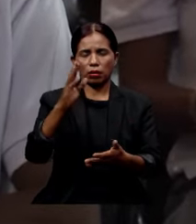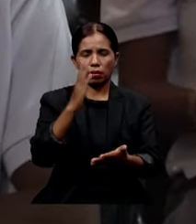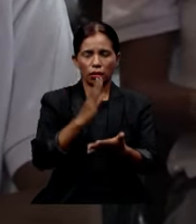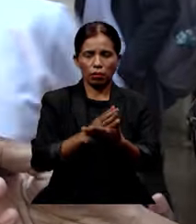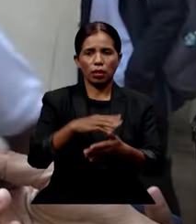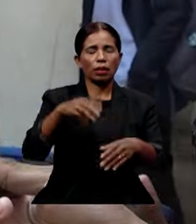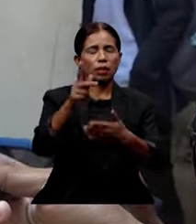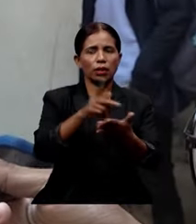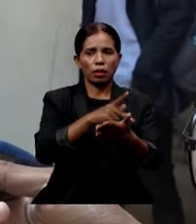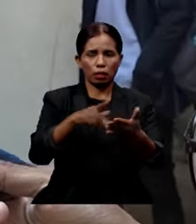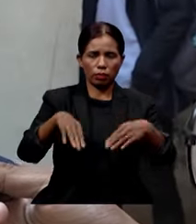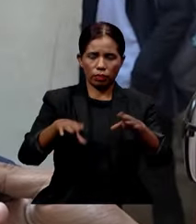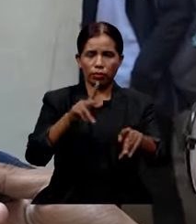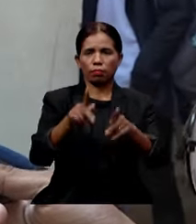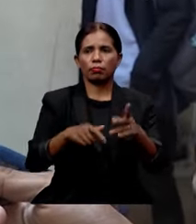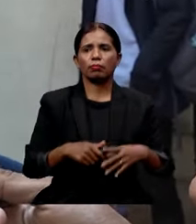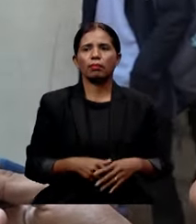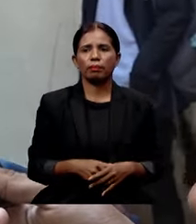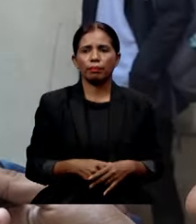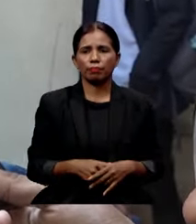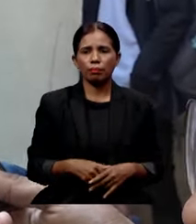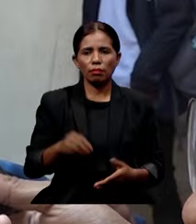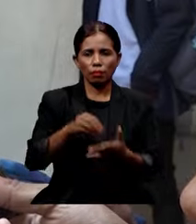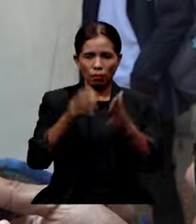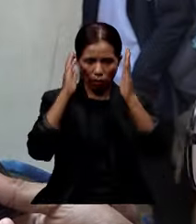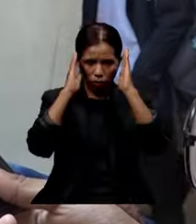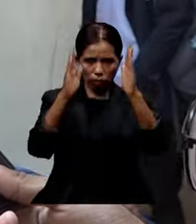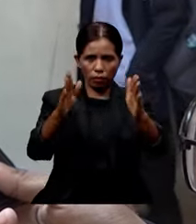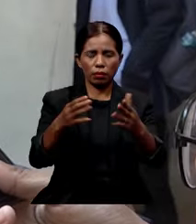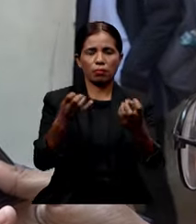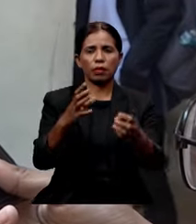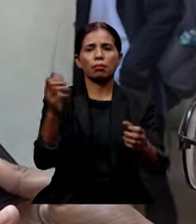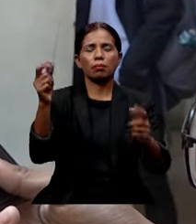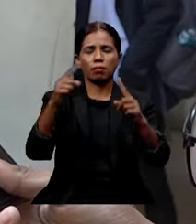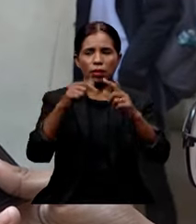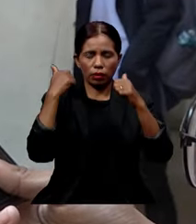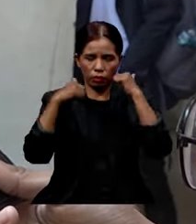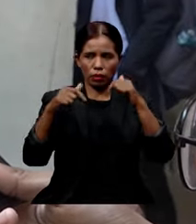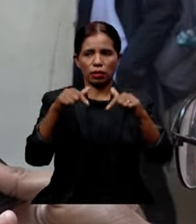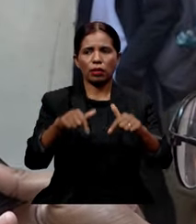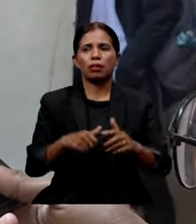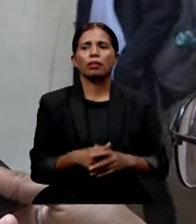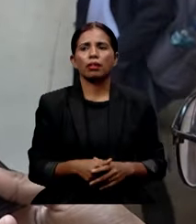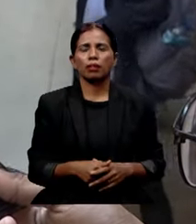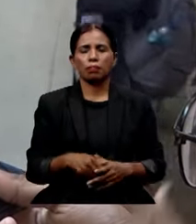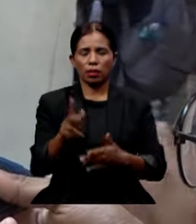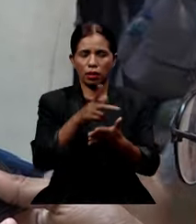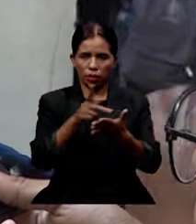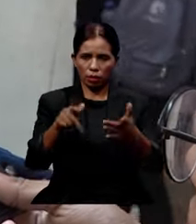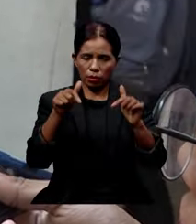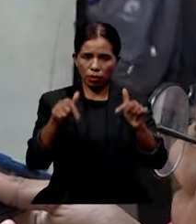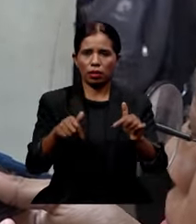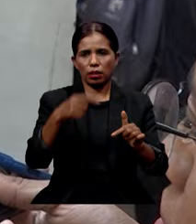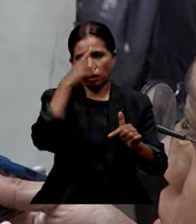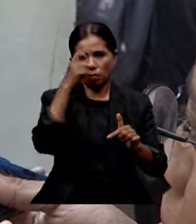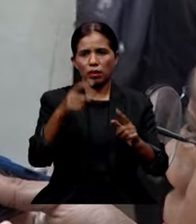humano. Provedor de Direitos Humanos, tal preocupação uma casa, ba atividade da né, ba crime da né, também é uma